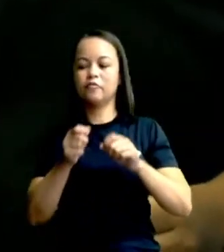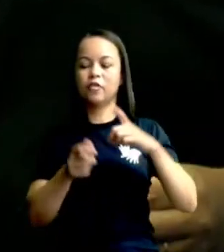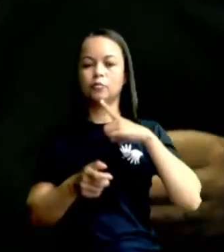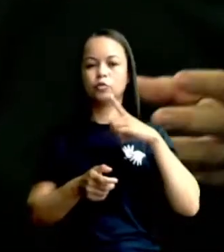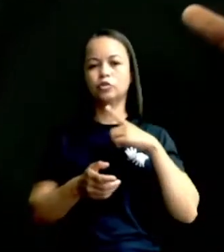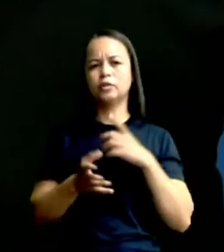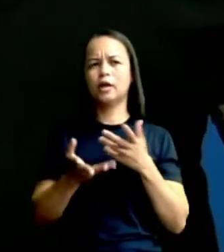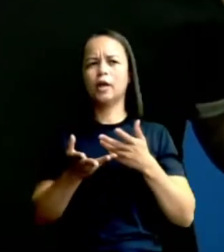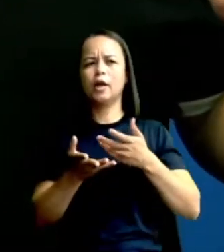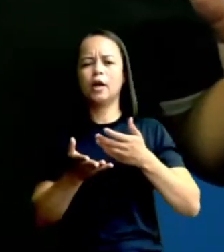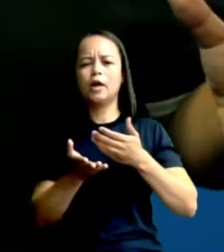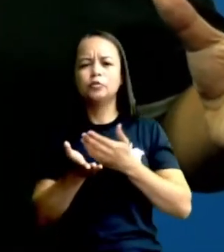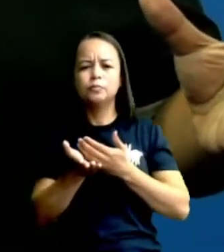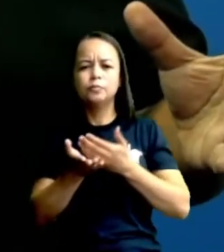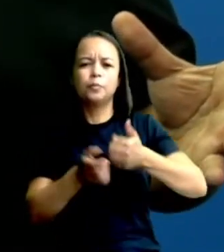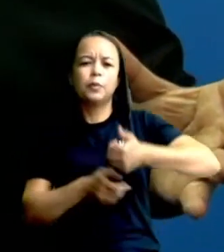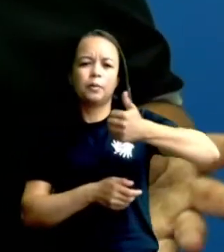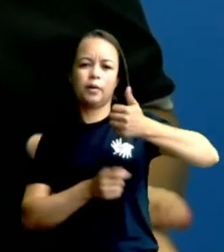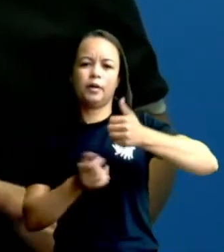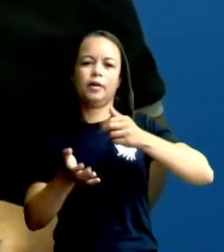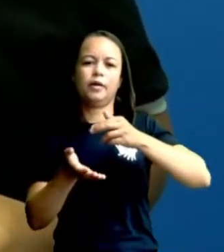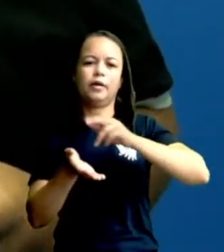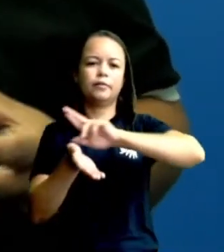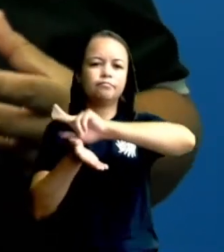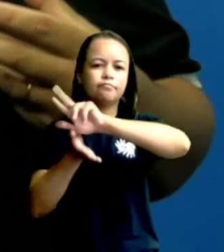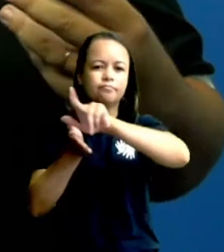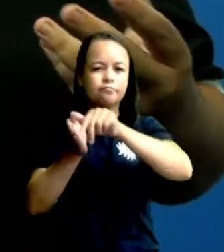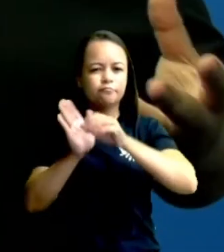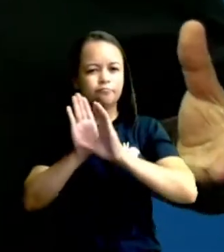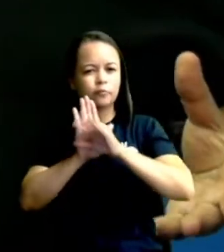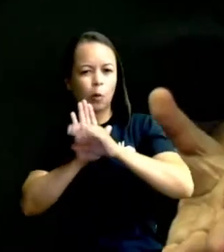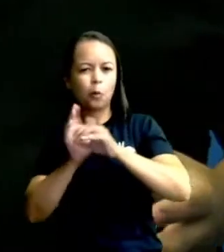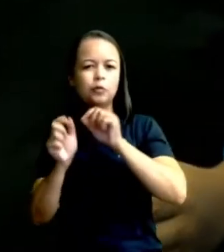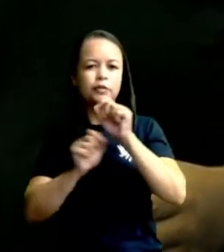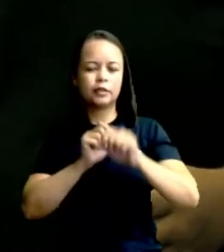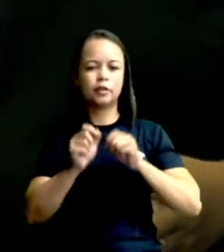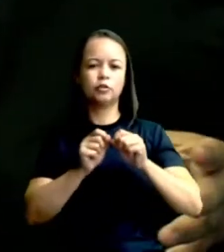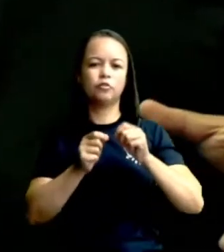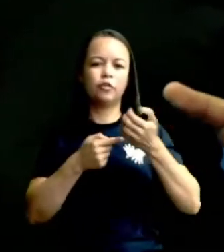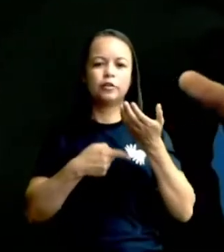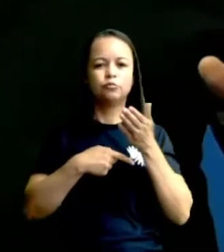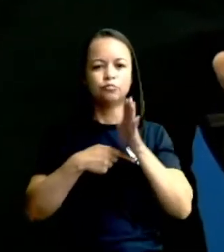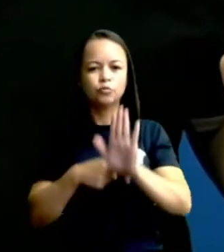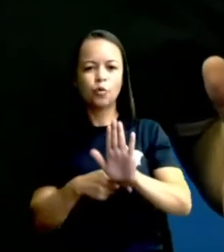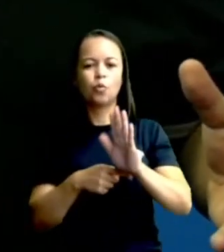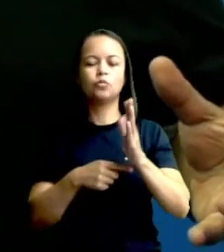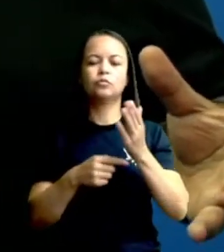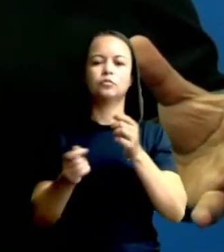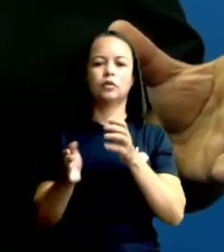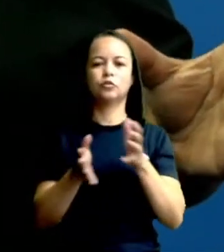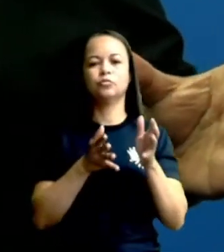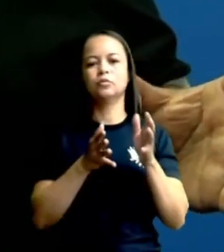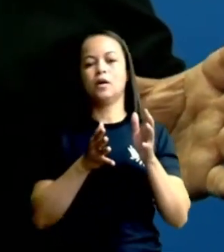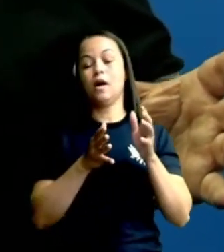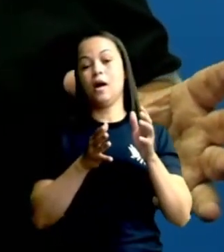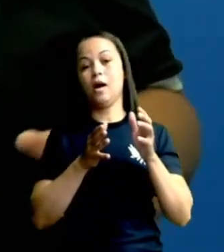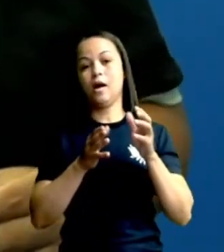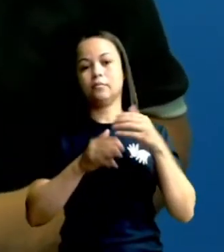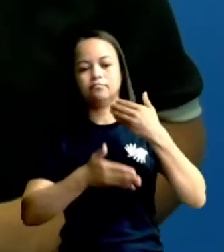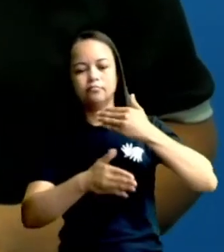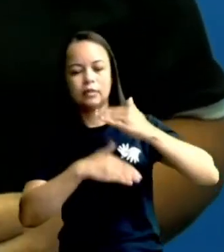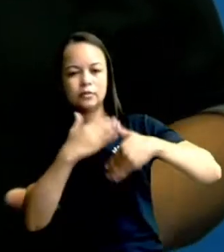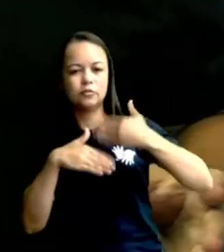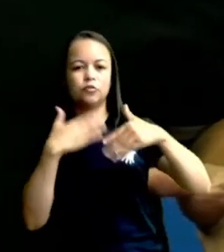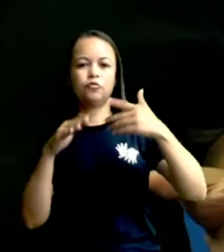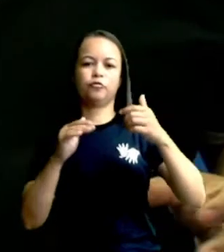ter as primeiras definições, que ela vai nos ajudar a gente desenvolver o conteúdo, tá bom,